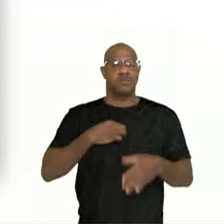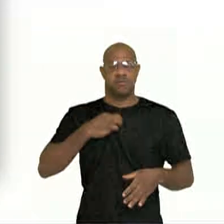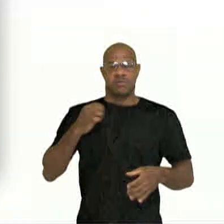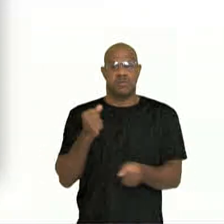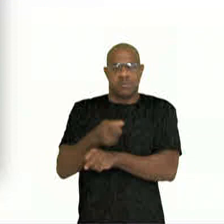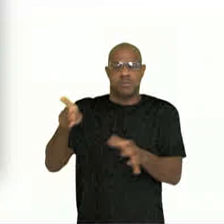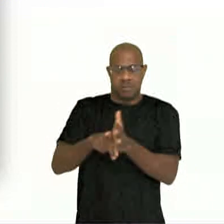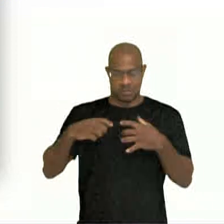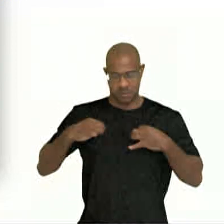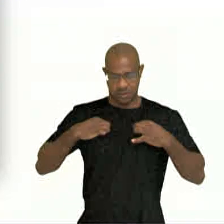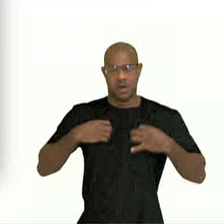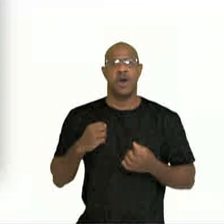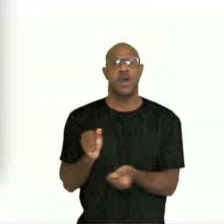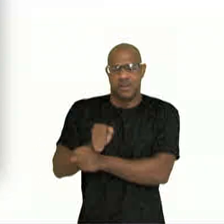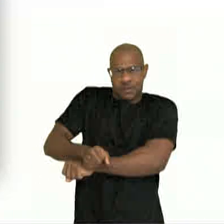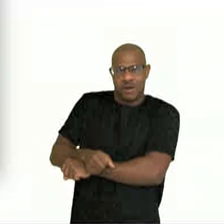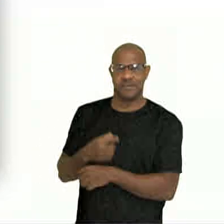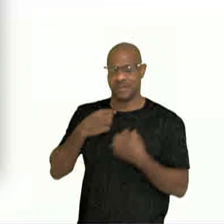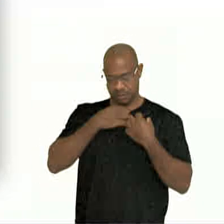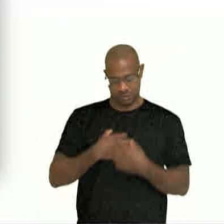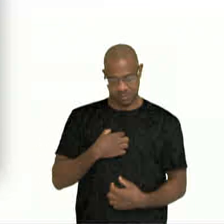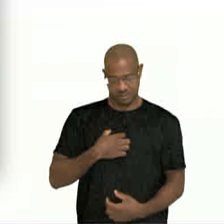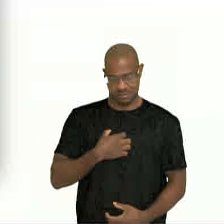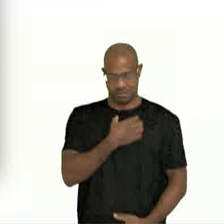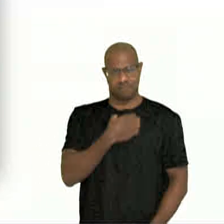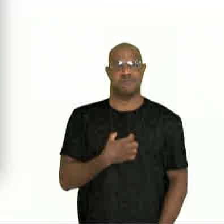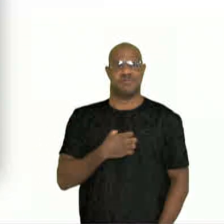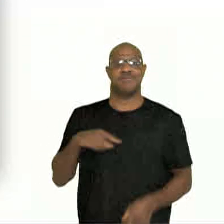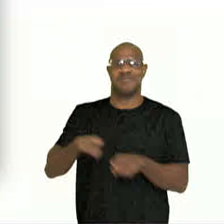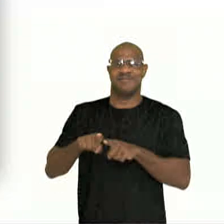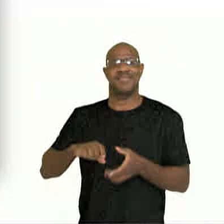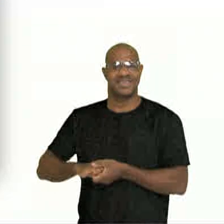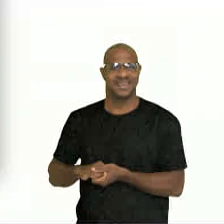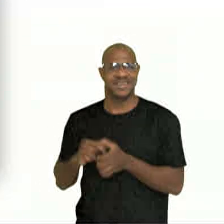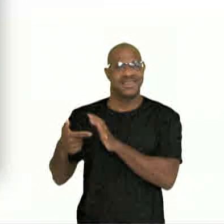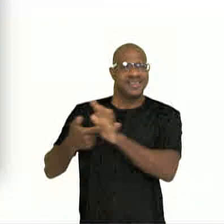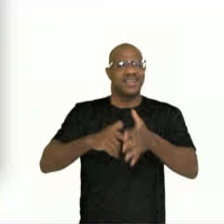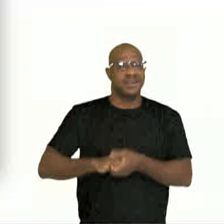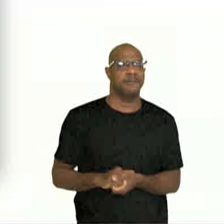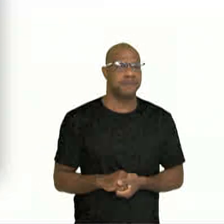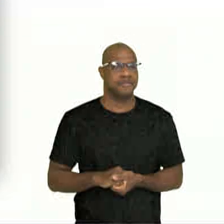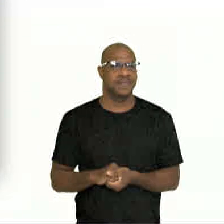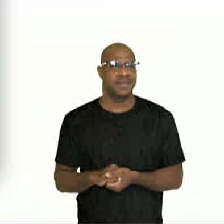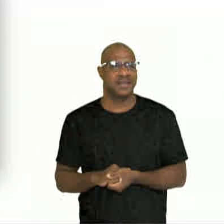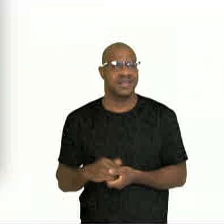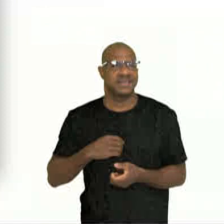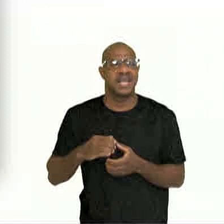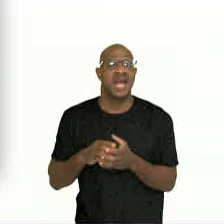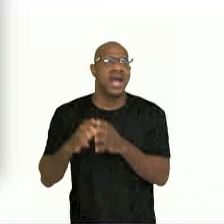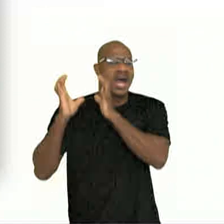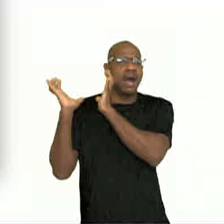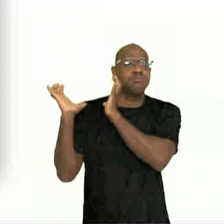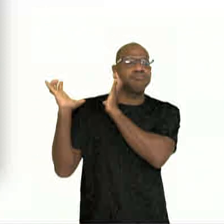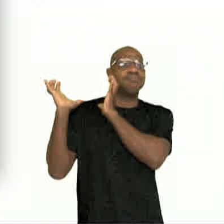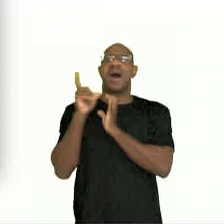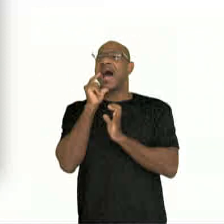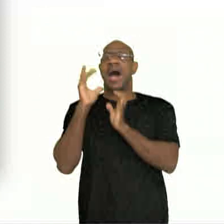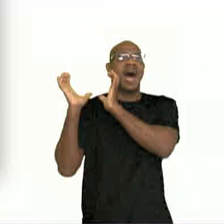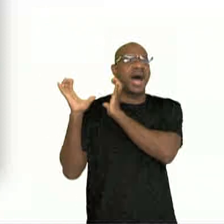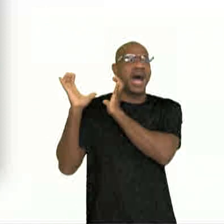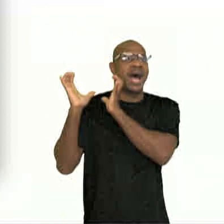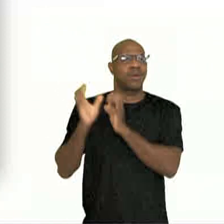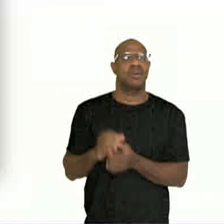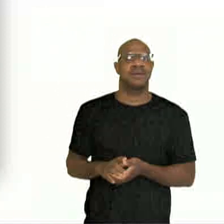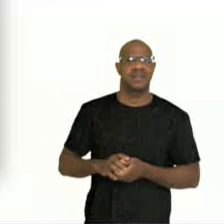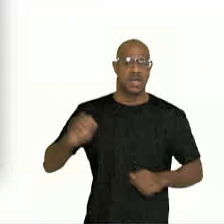escravos, amuletos contra o mal olhado no pescoço, a gente consegue ver. E o jovem escravo à esquerda carrega água e toalhas, e o da direita carrega um